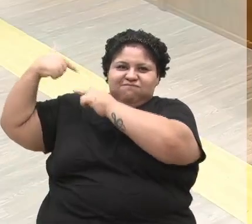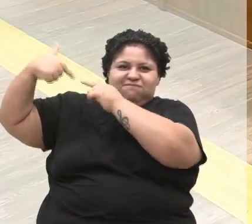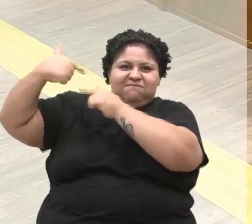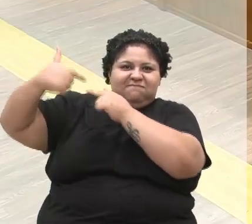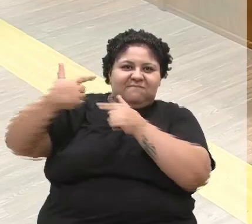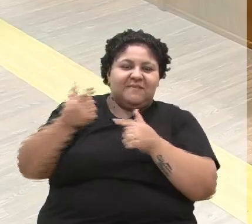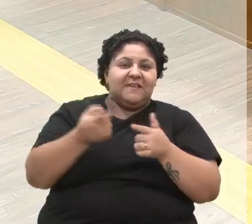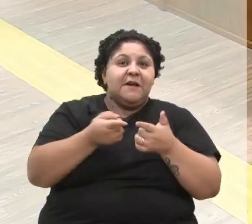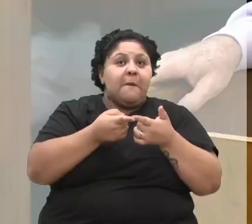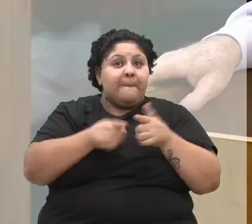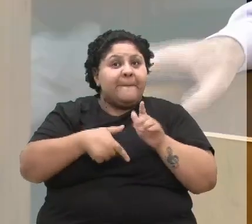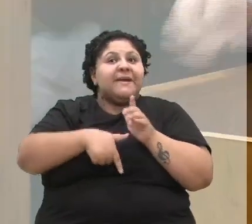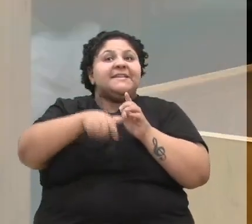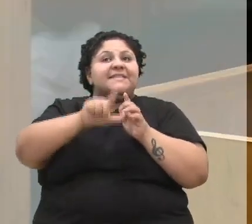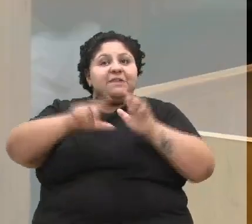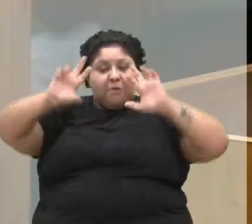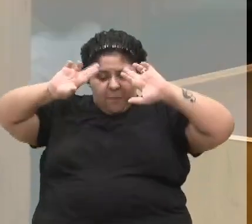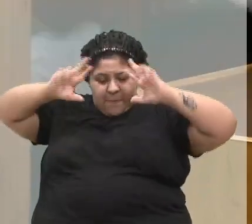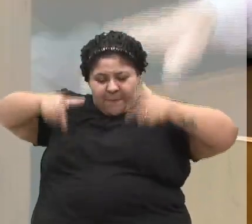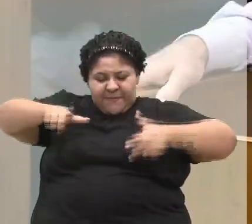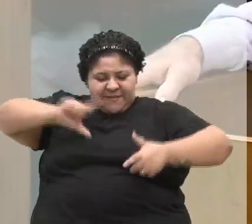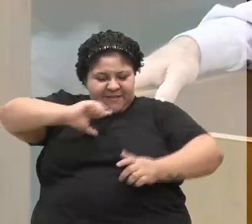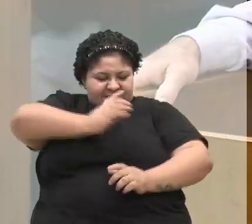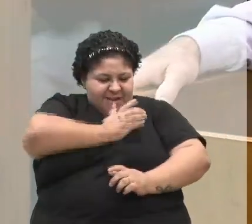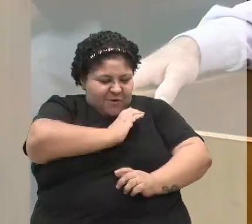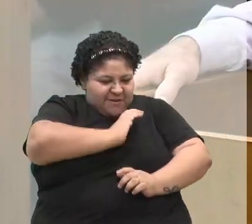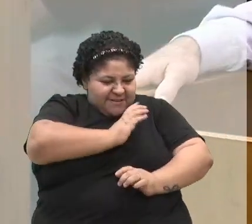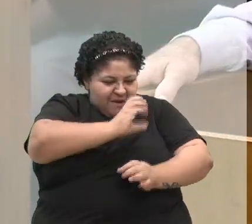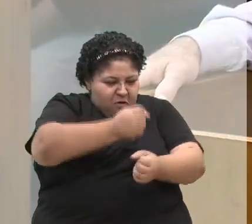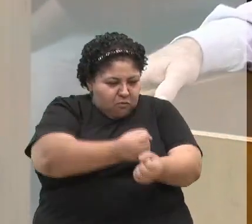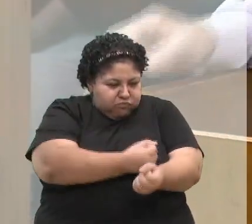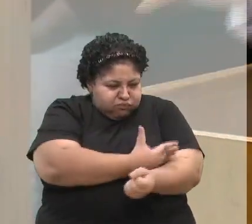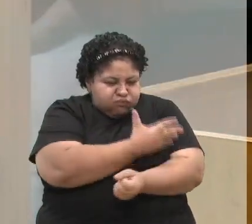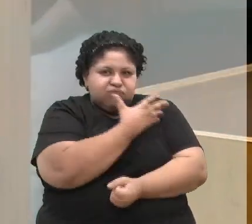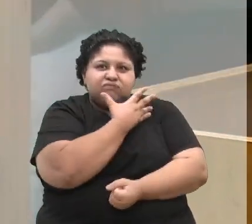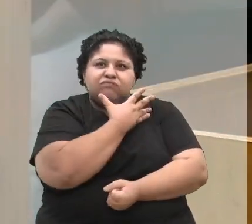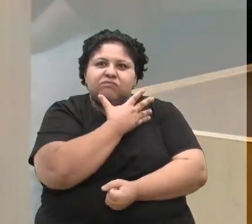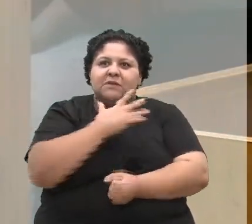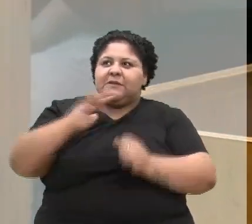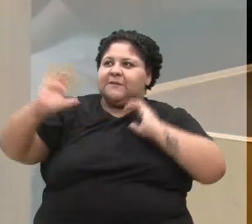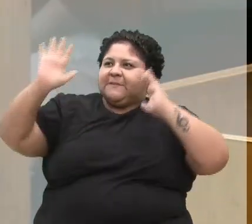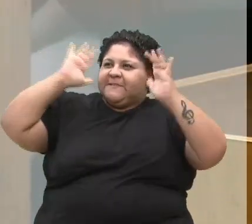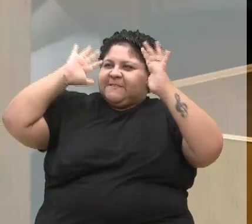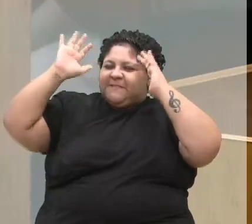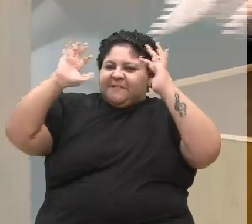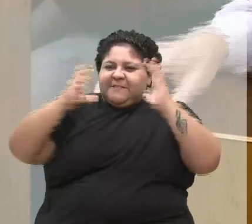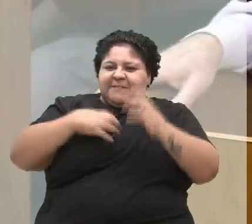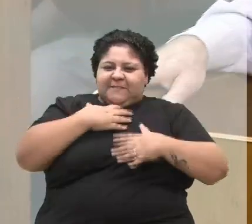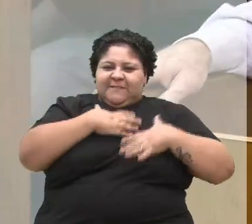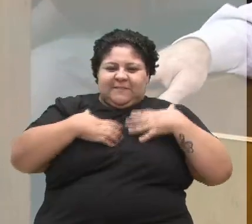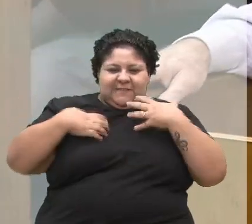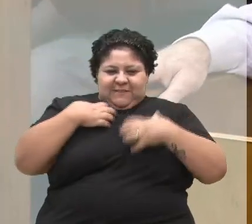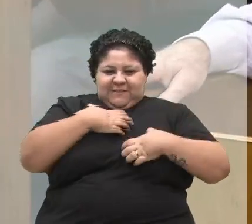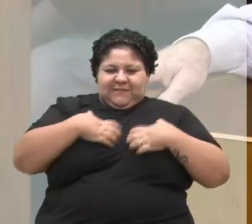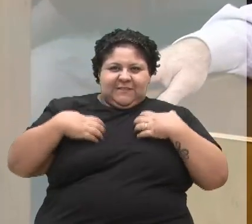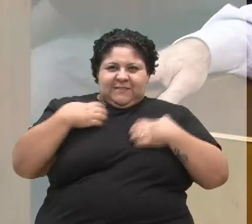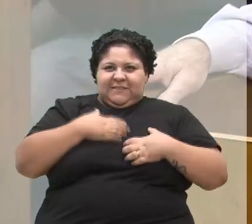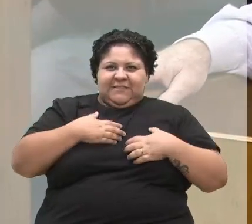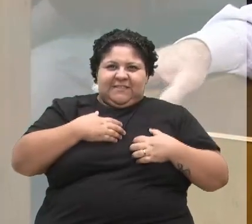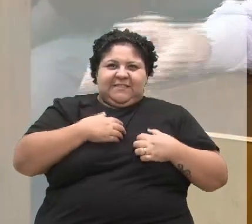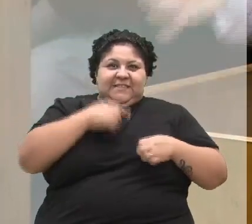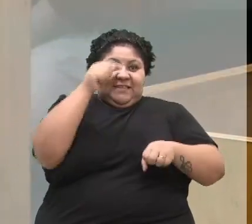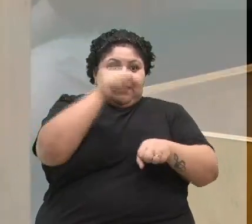mas antes disso são seres humanos, têm coração, têm emoção. Imagino a sensação que vocês sentiram naquele